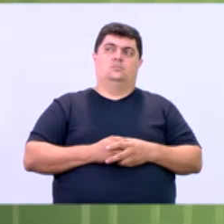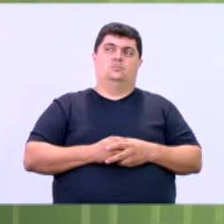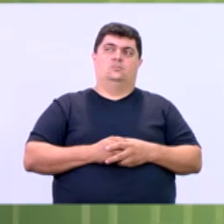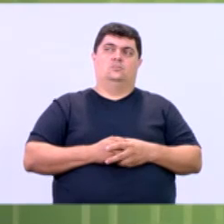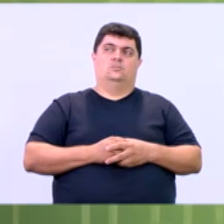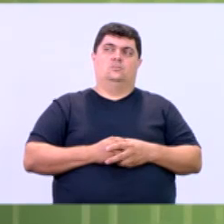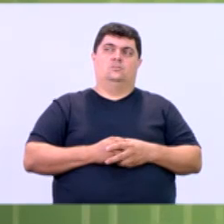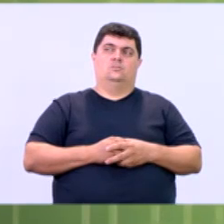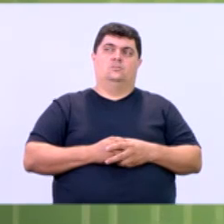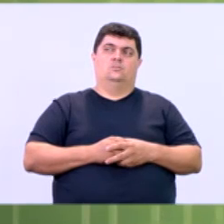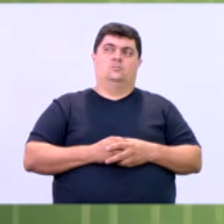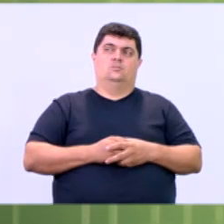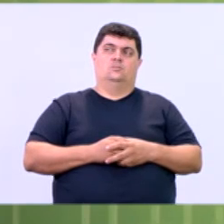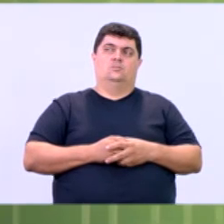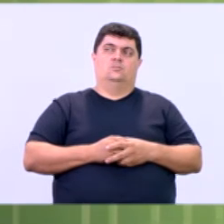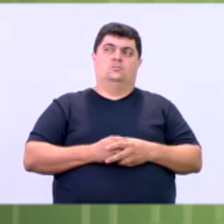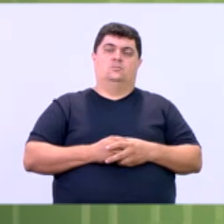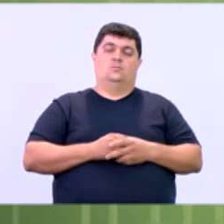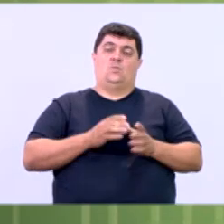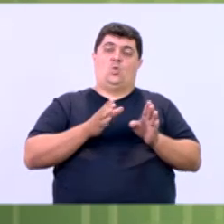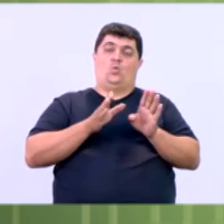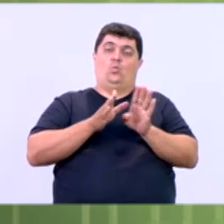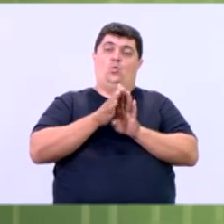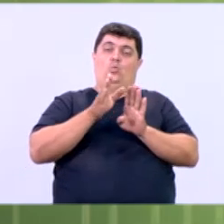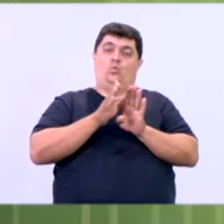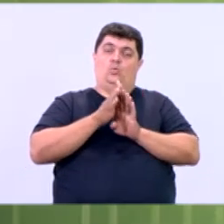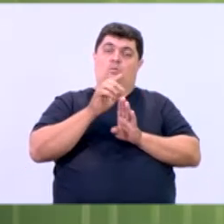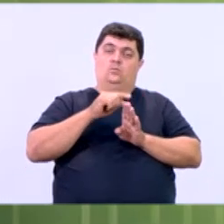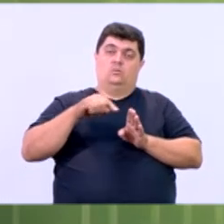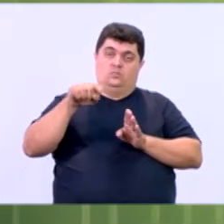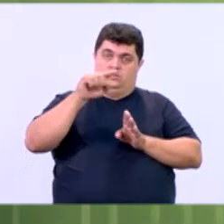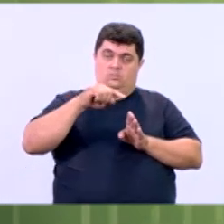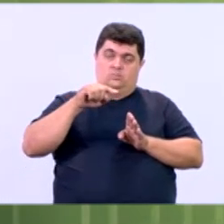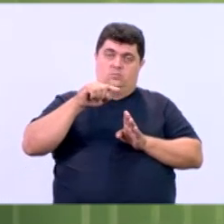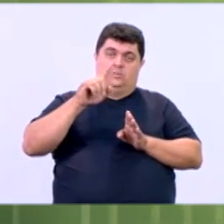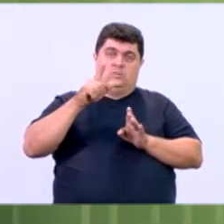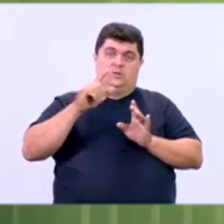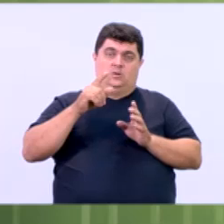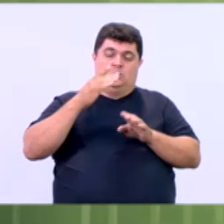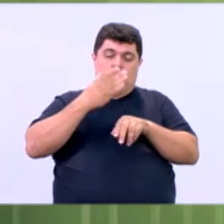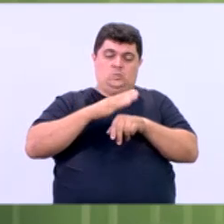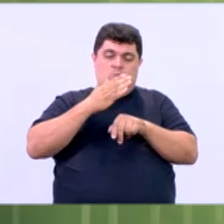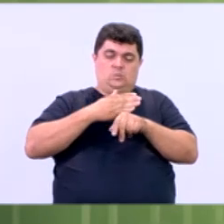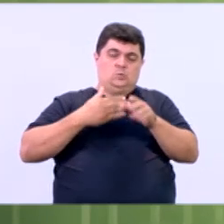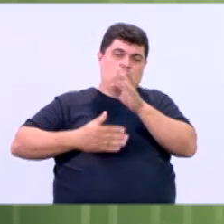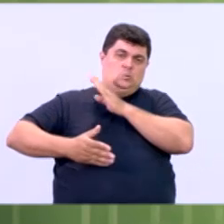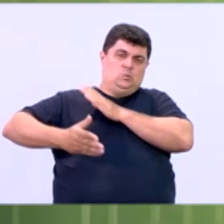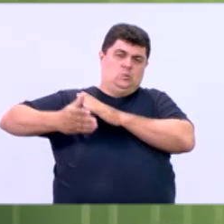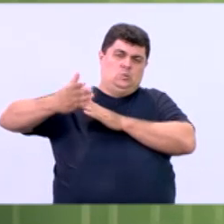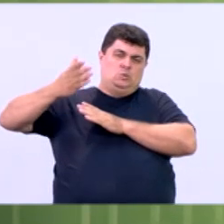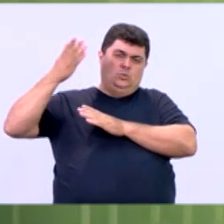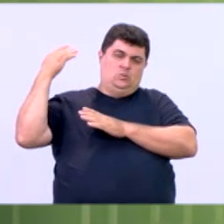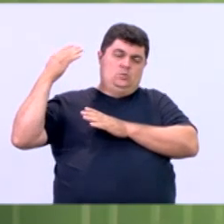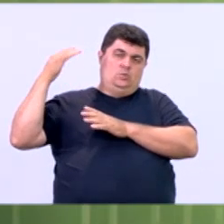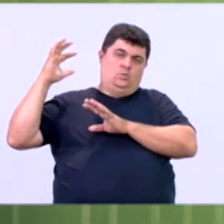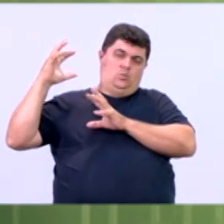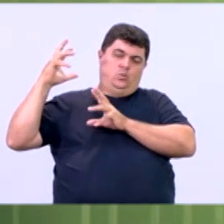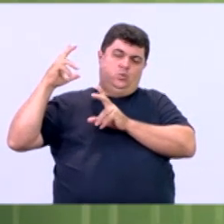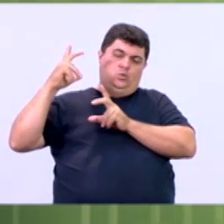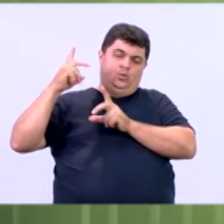tá? Meu conselho é você pegar todas as atividades que nós